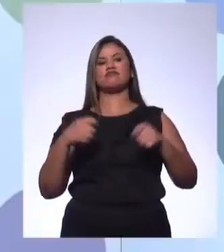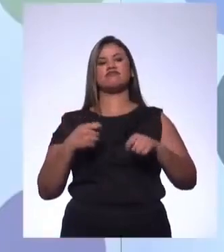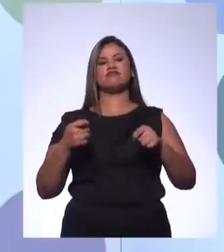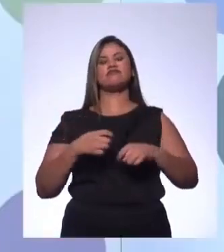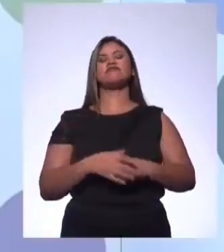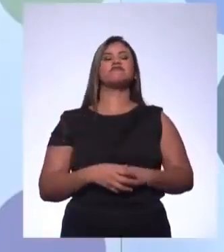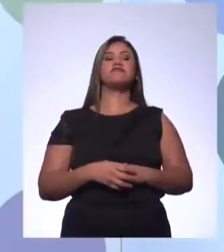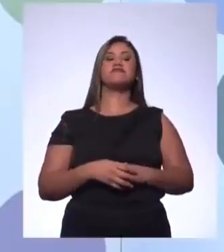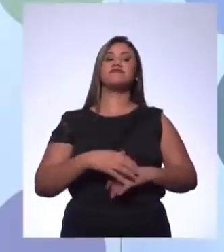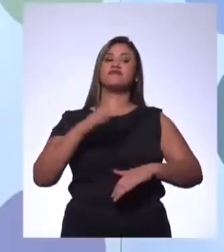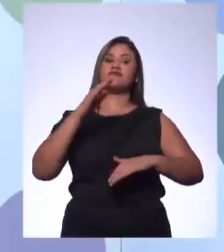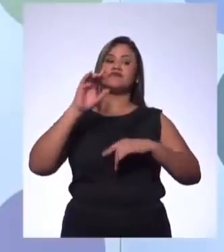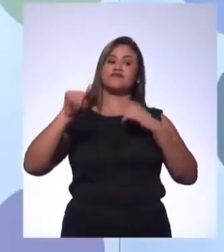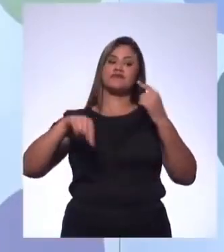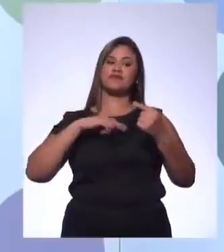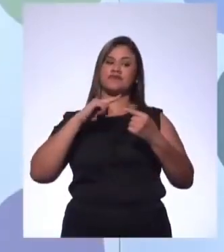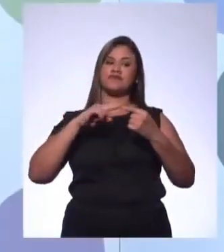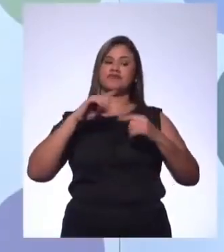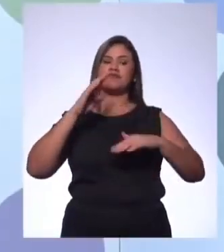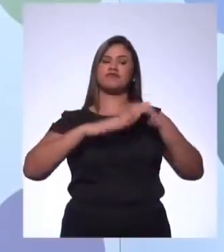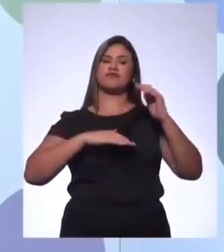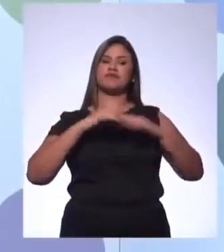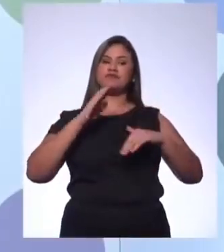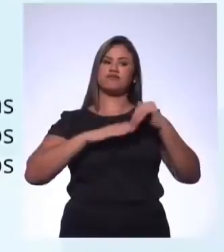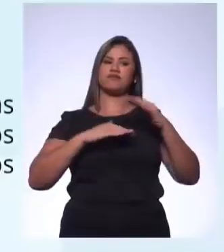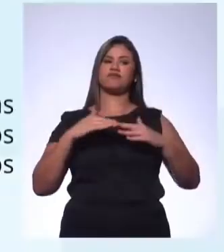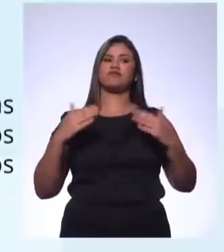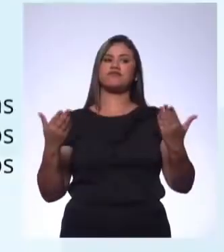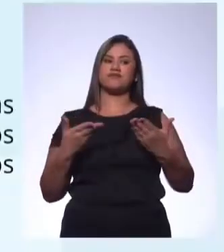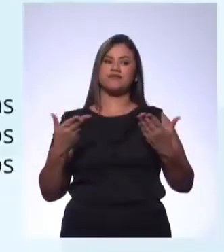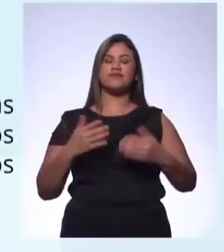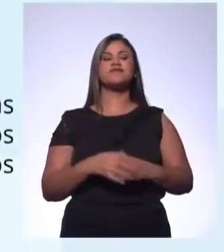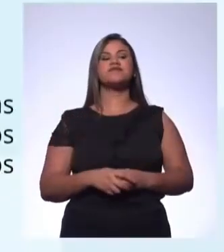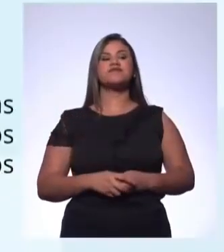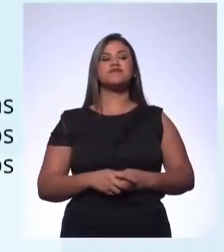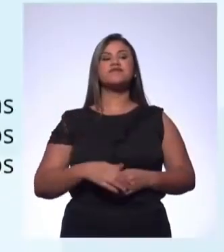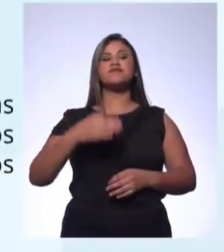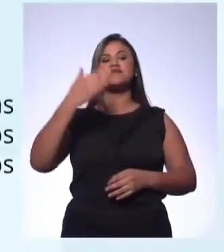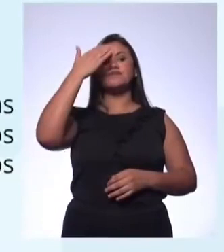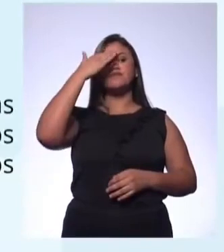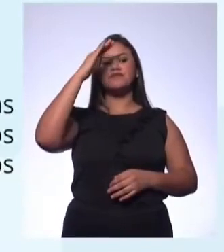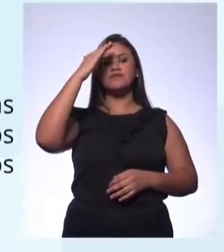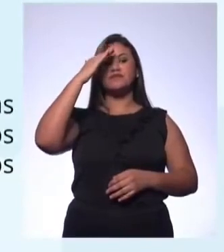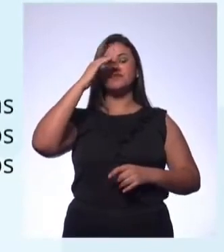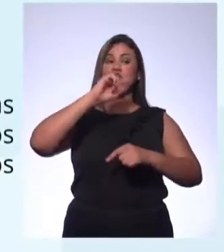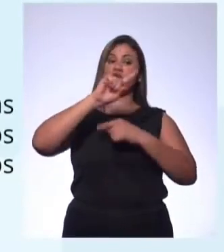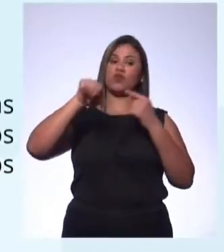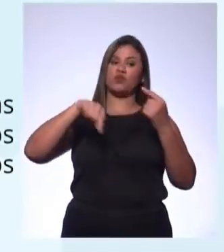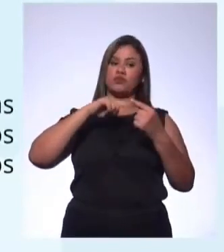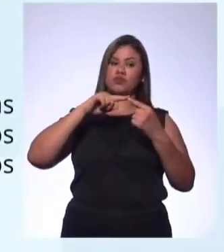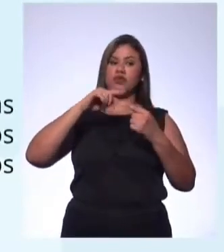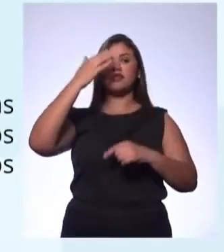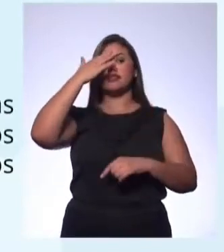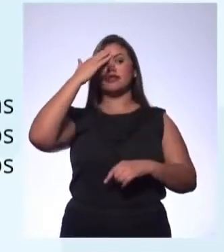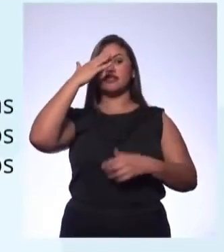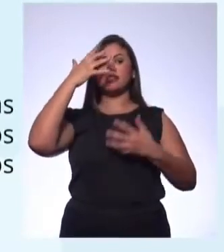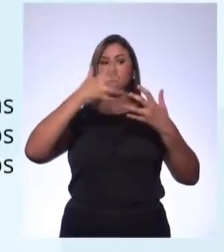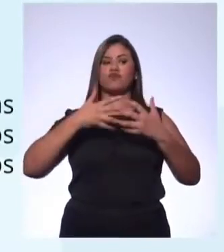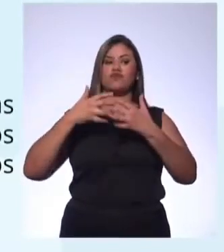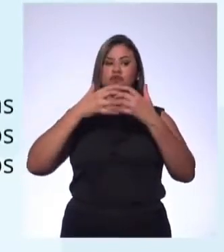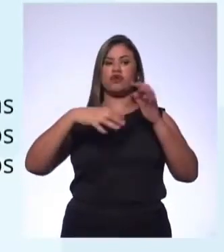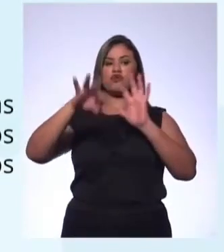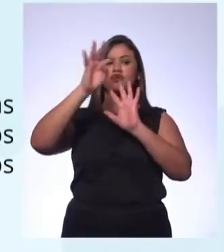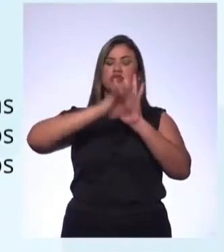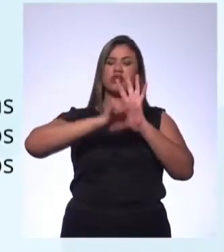Então vamos lá para os objetivos da aula, habilidades hoje. O objetivo da aula, compreender a função no